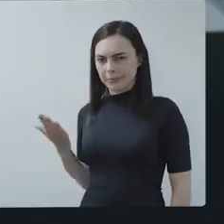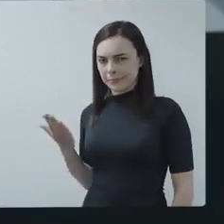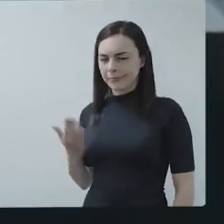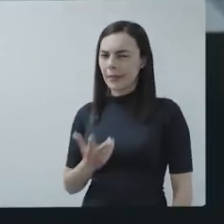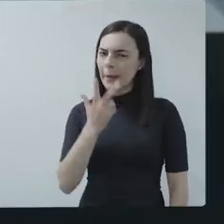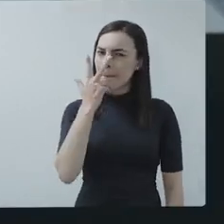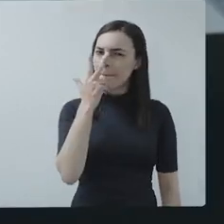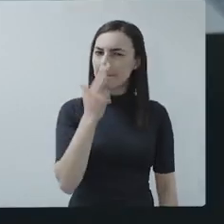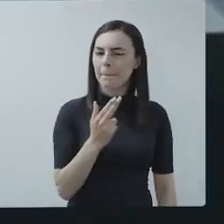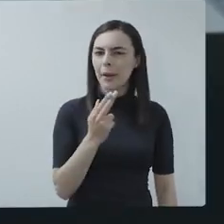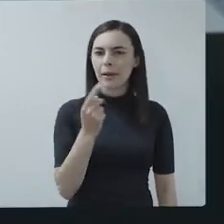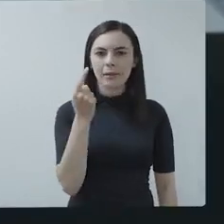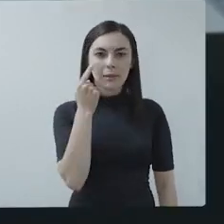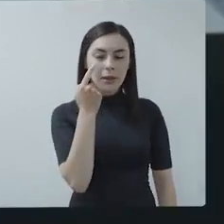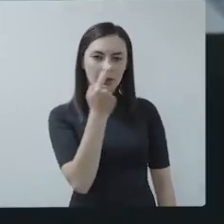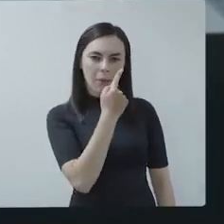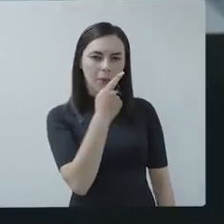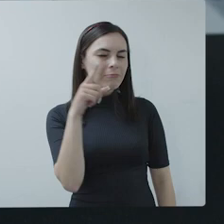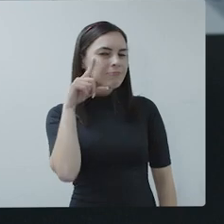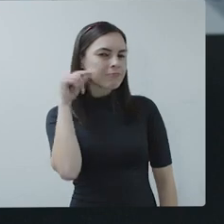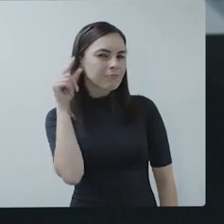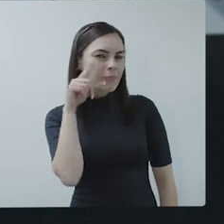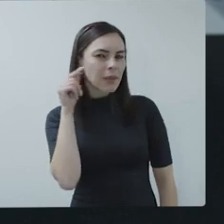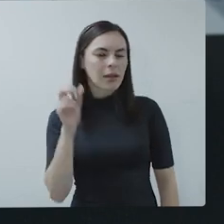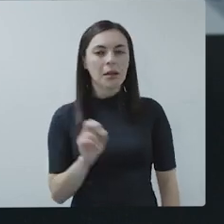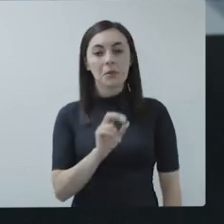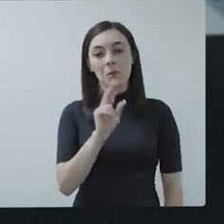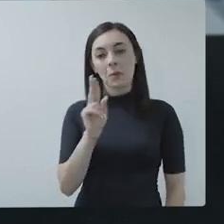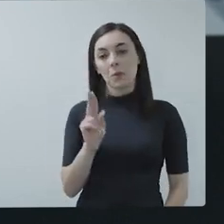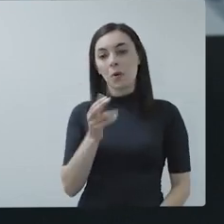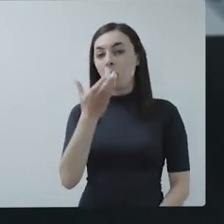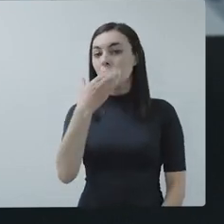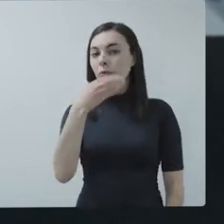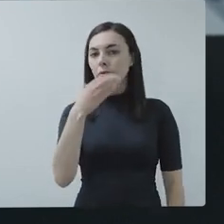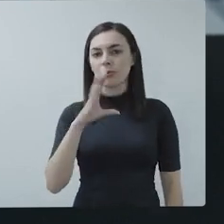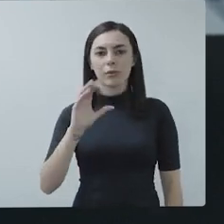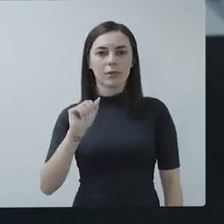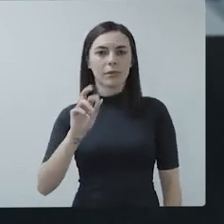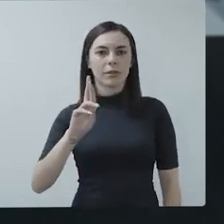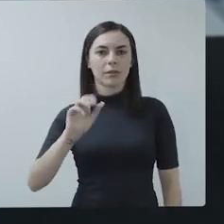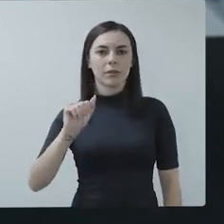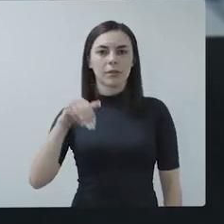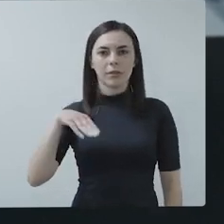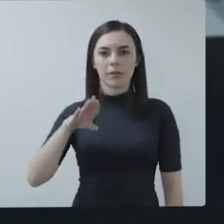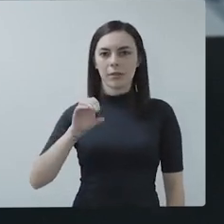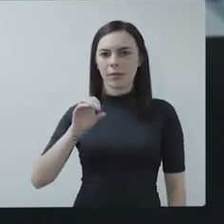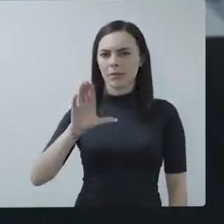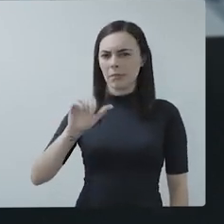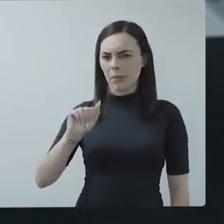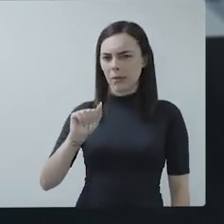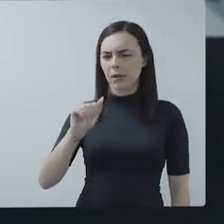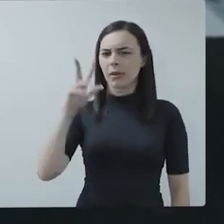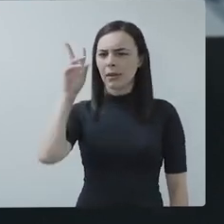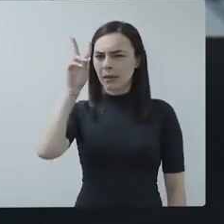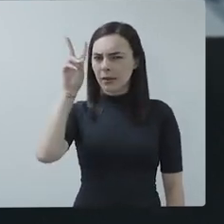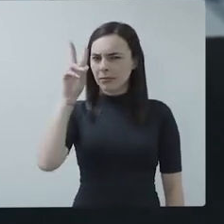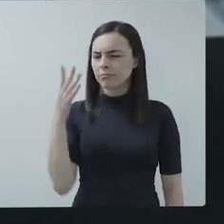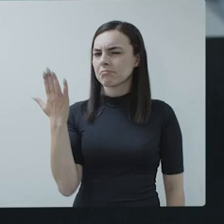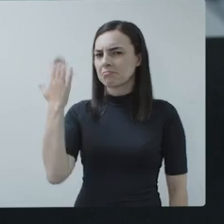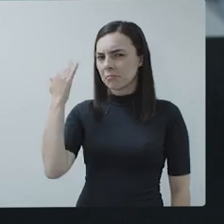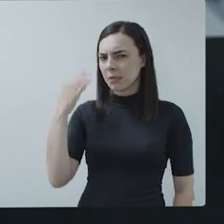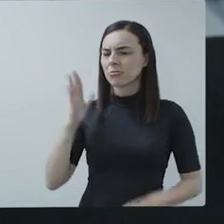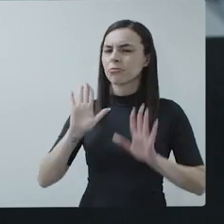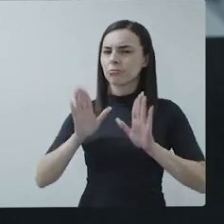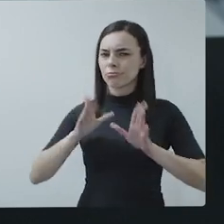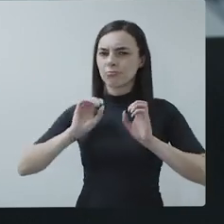Parece que tem um olho lá de gato dentro ou uma carambola. A carambola é uma fruta, vocês lembram disso? Que a gente já trabalhou algumas aulas falando